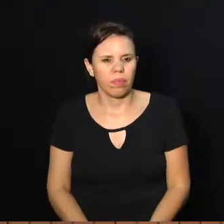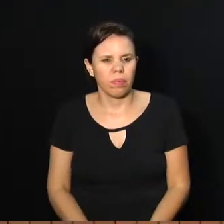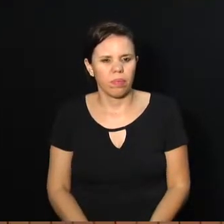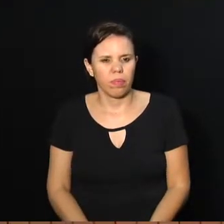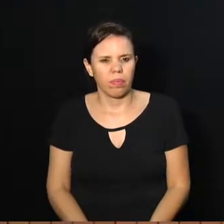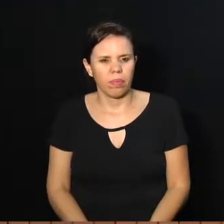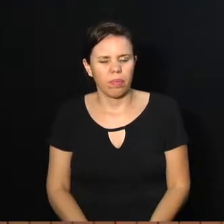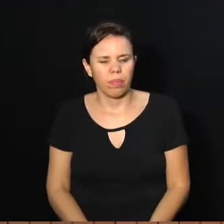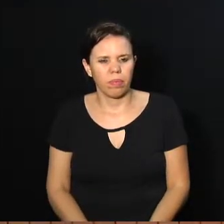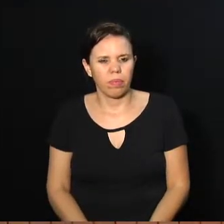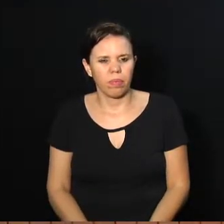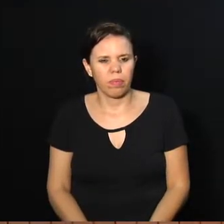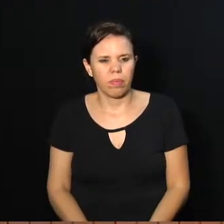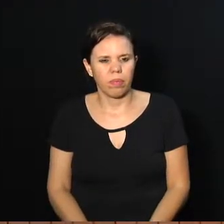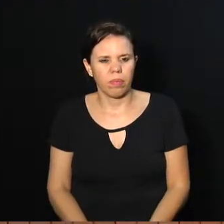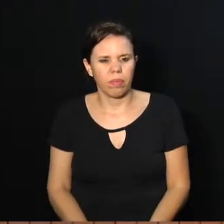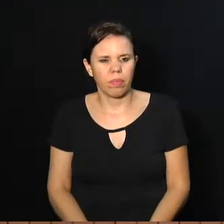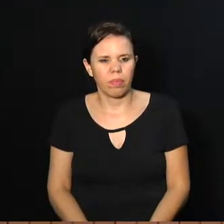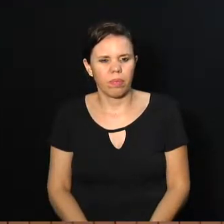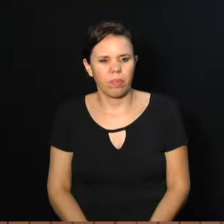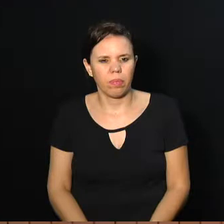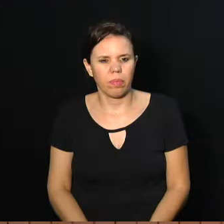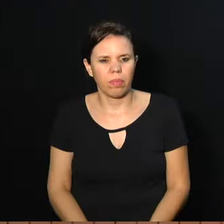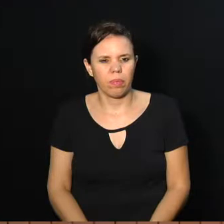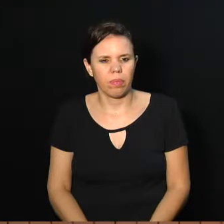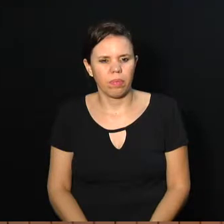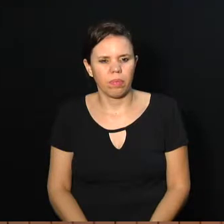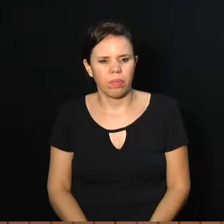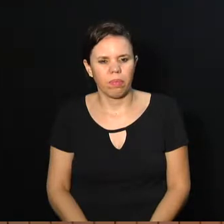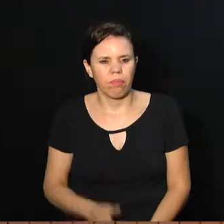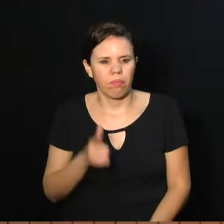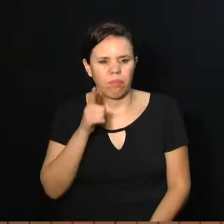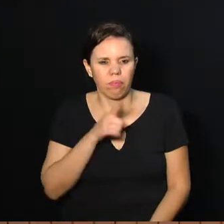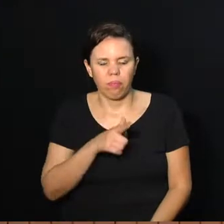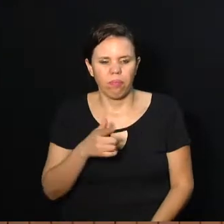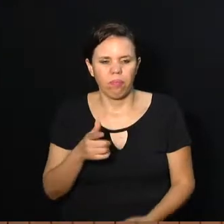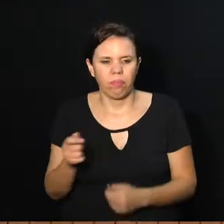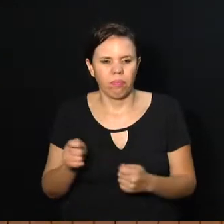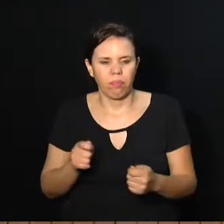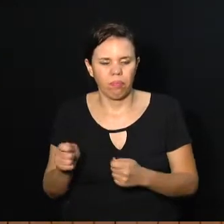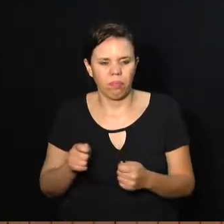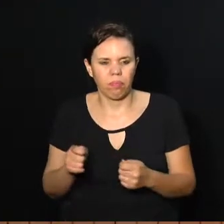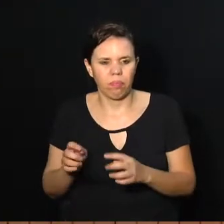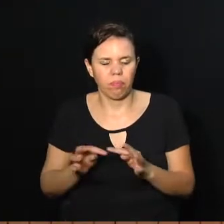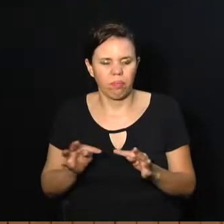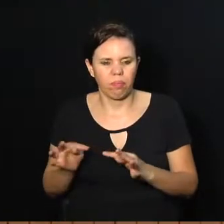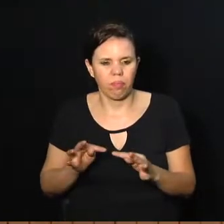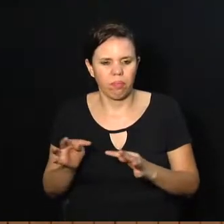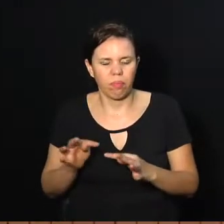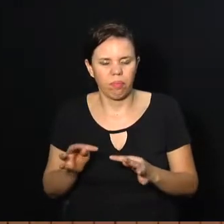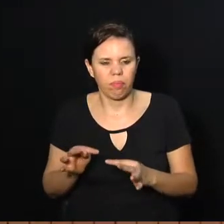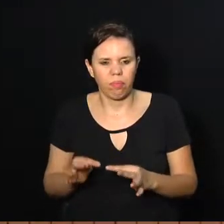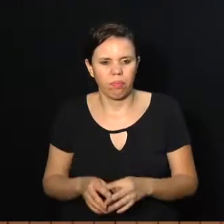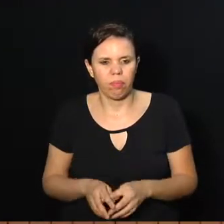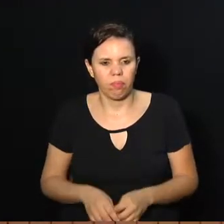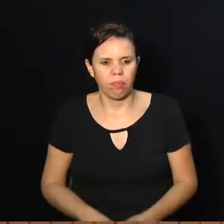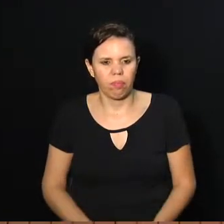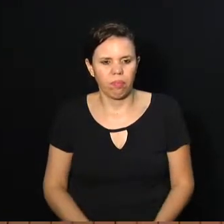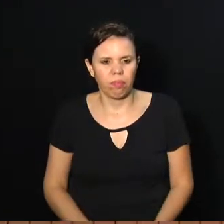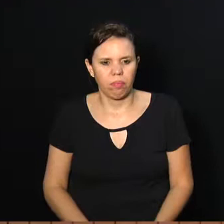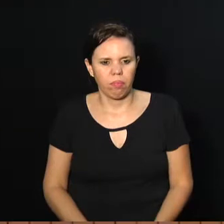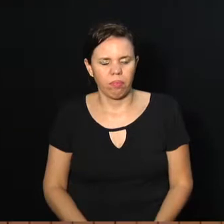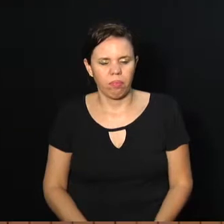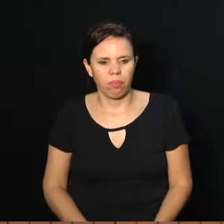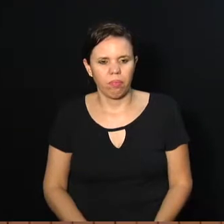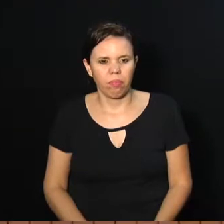várias gestações, ela não conseguiu dar conta, ela não adere a tratamento, e a gente não consegue disponibilizar de forma rápida para